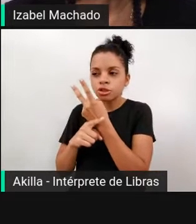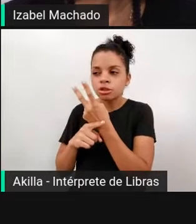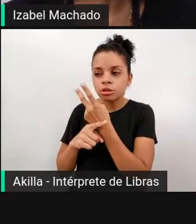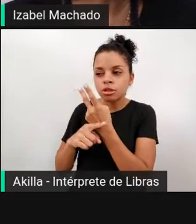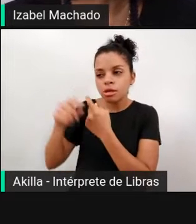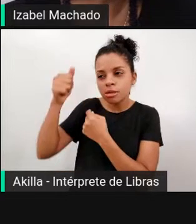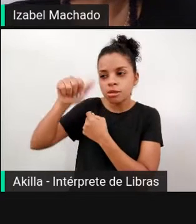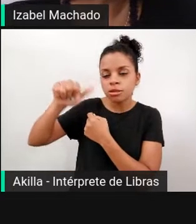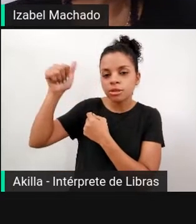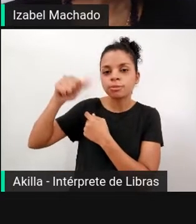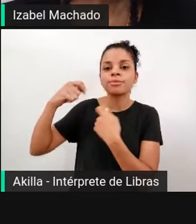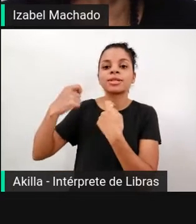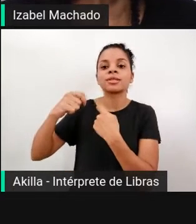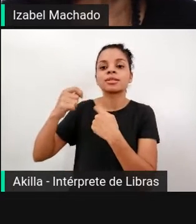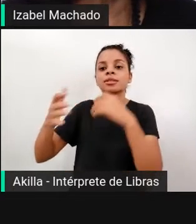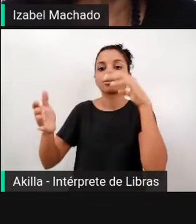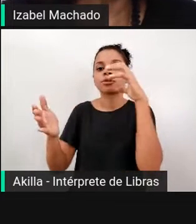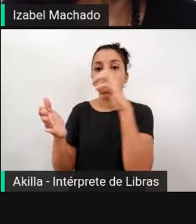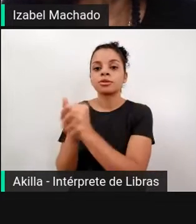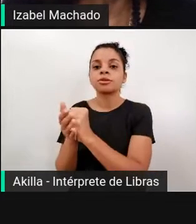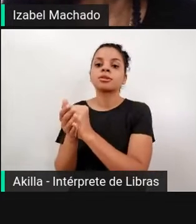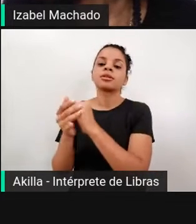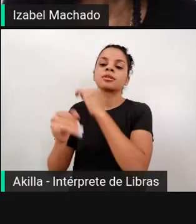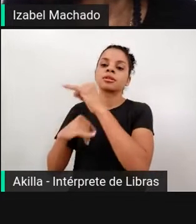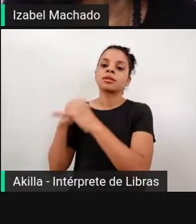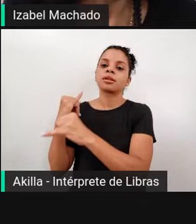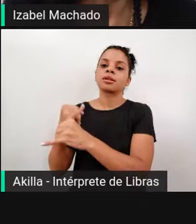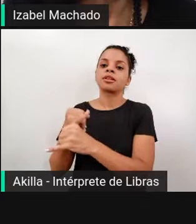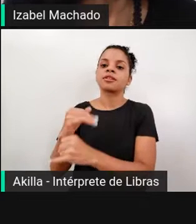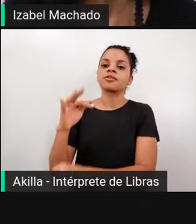ao International Fact Checking.